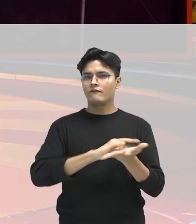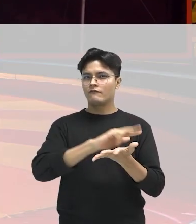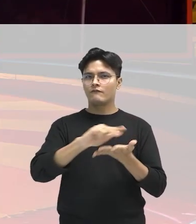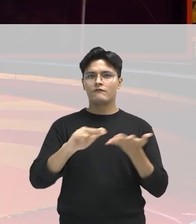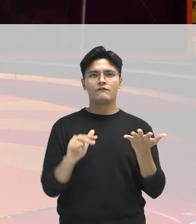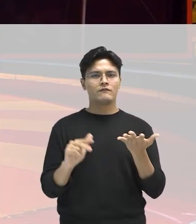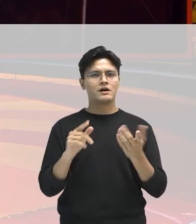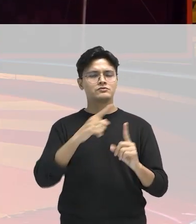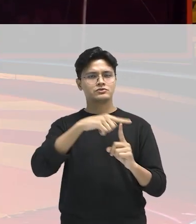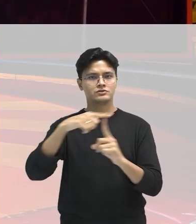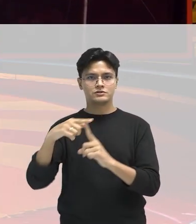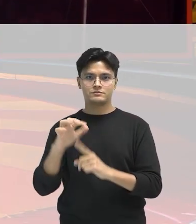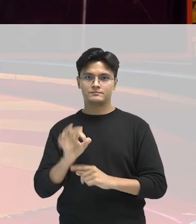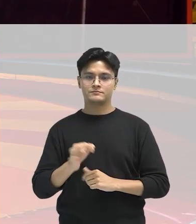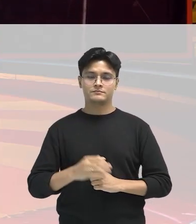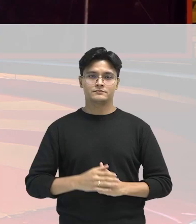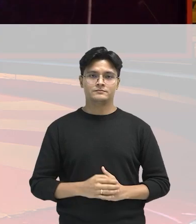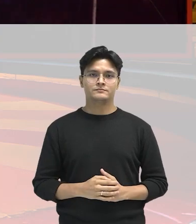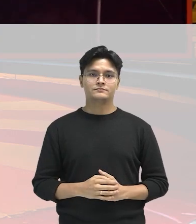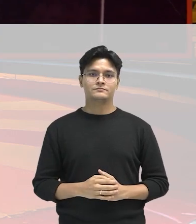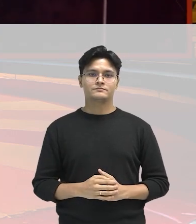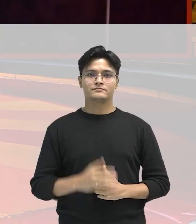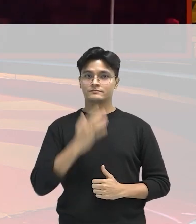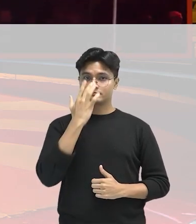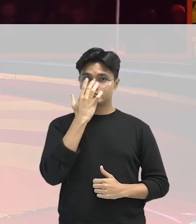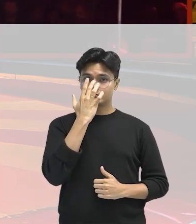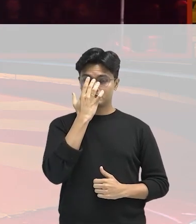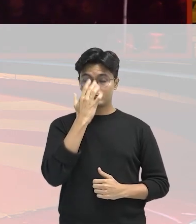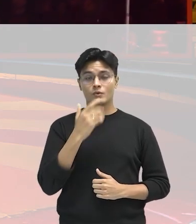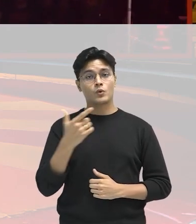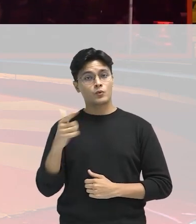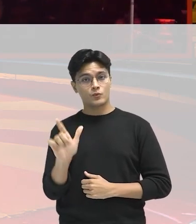números, certo? Muito bem. Outra